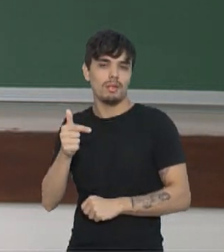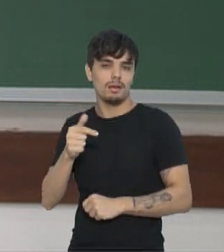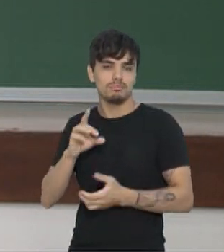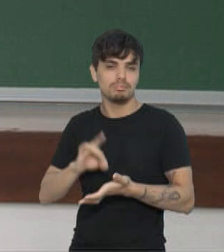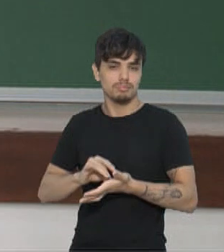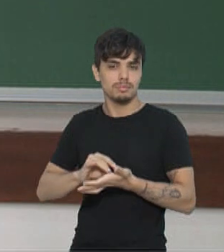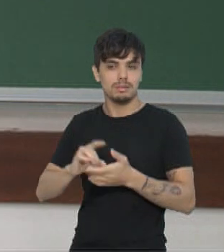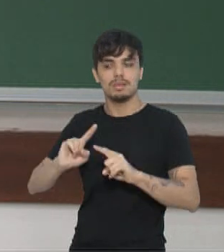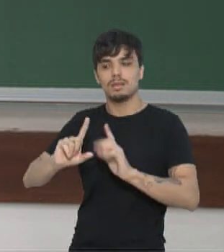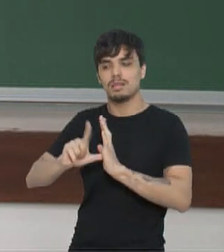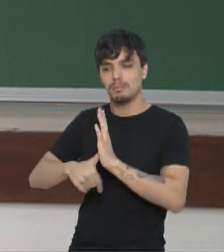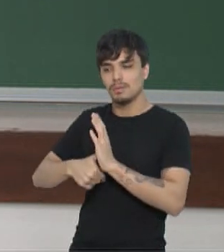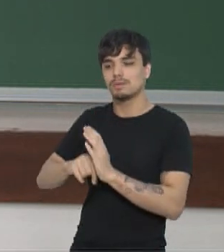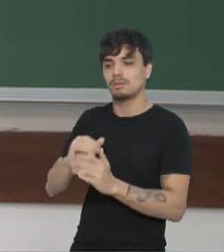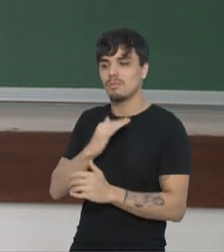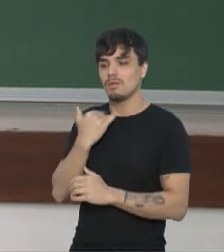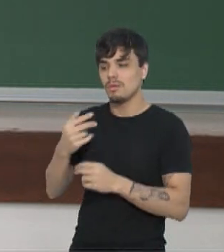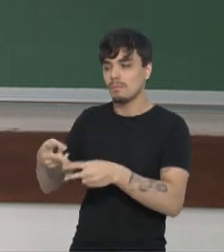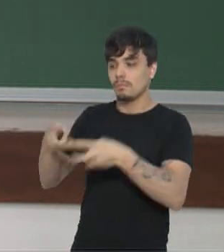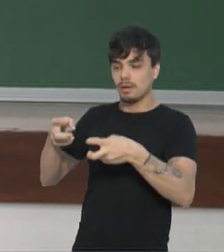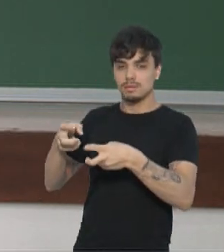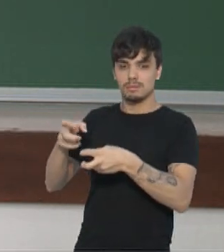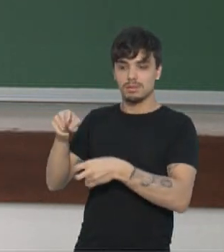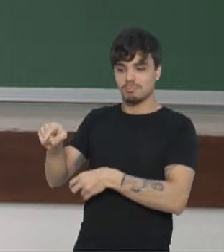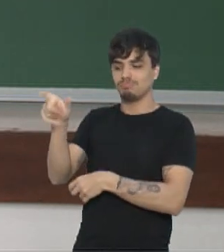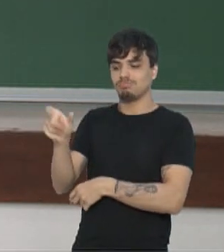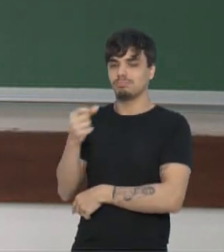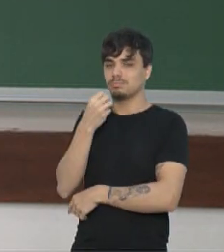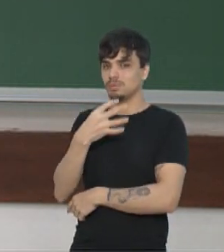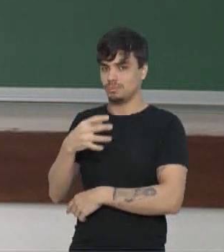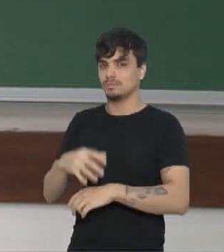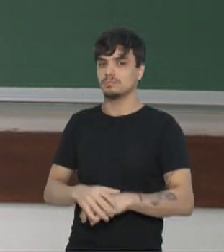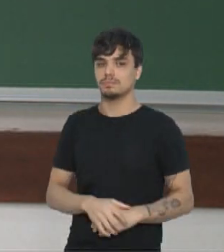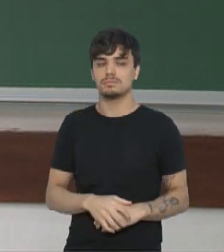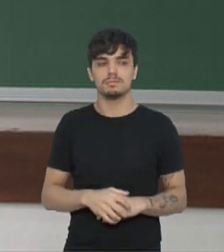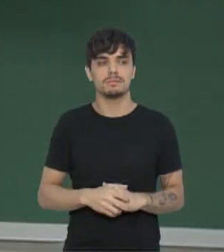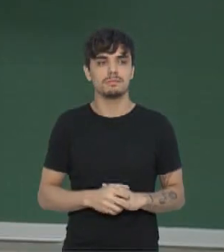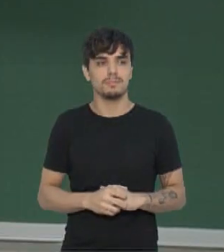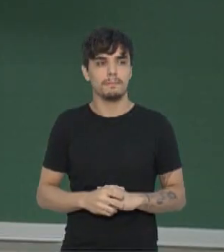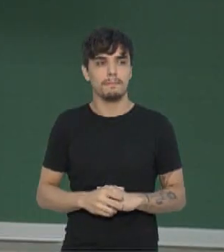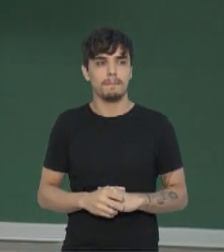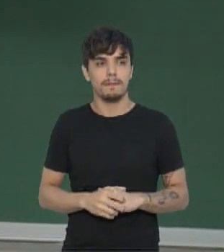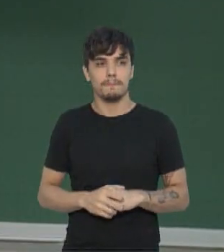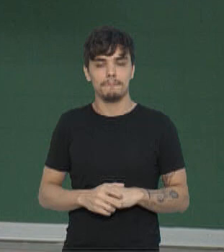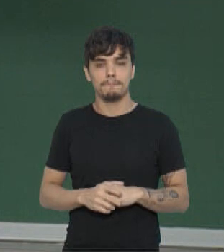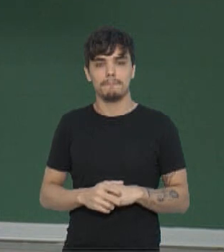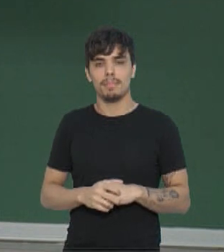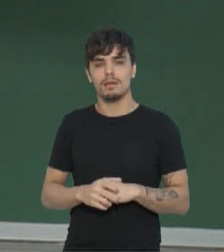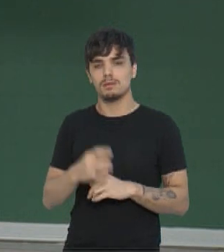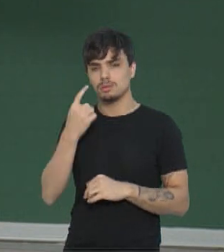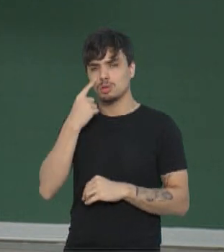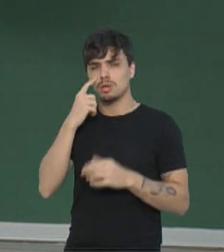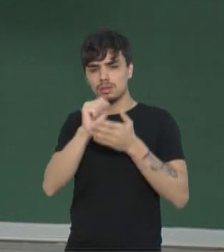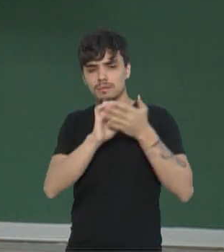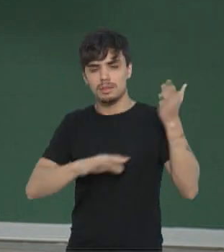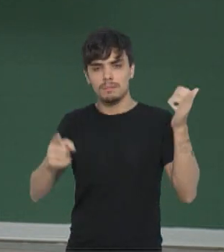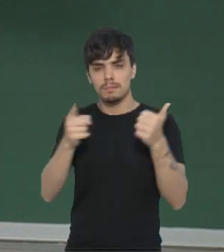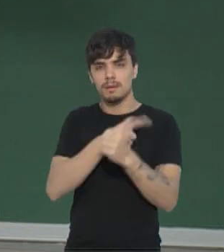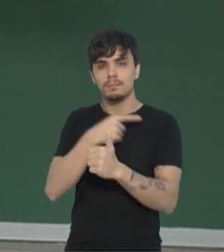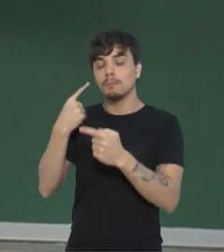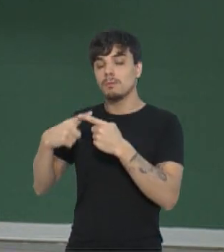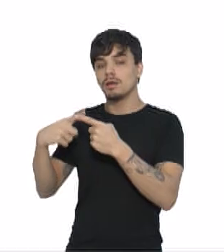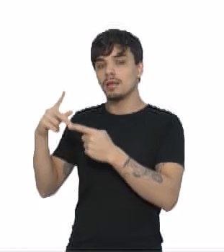que vê, opa, esse cara era bom. Mas ele conseguiu ainda em vida. E vamos a esse primeiro